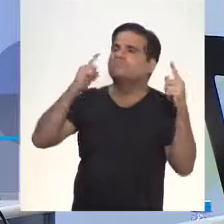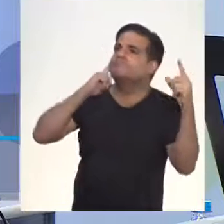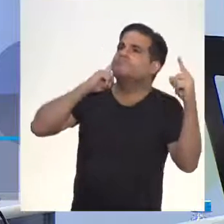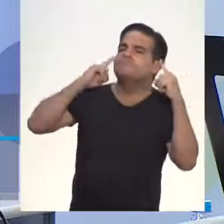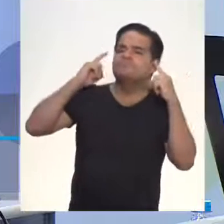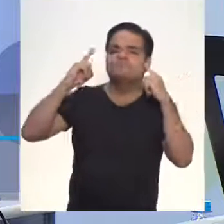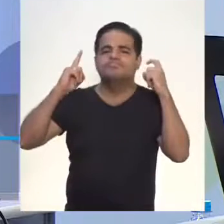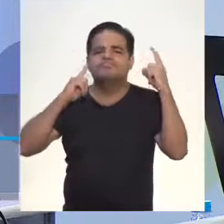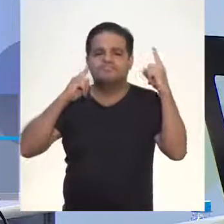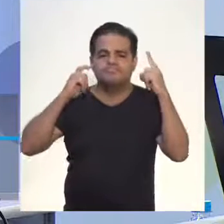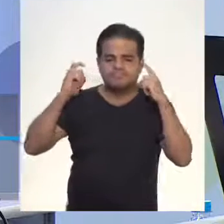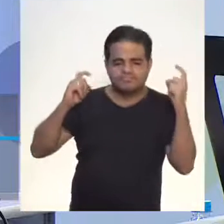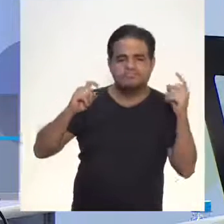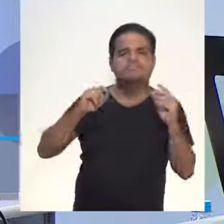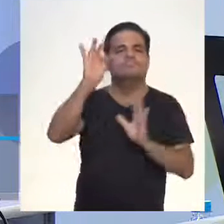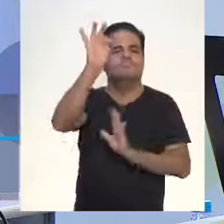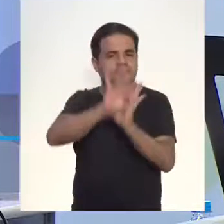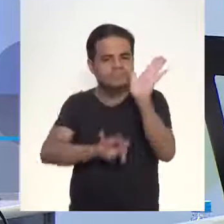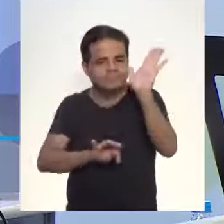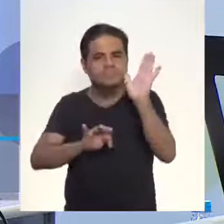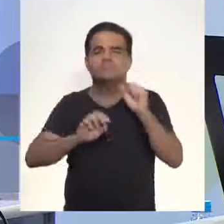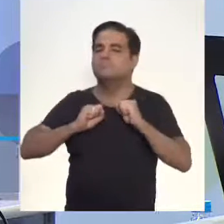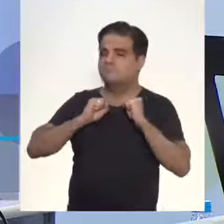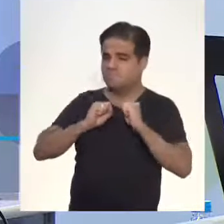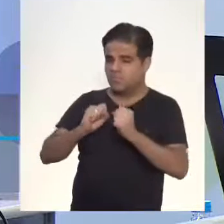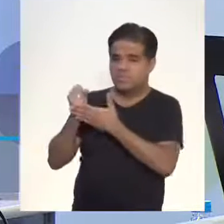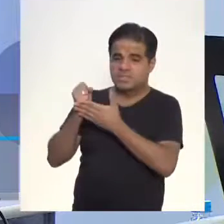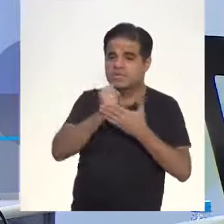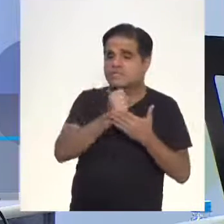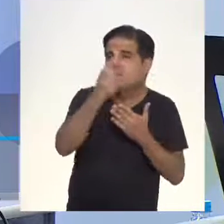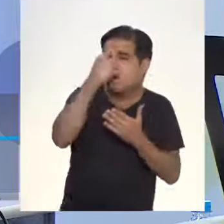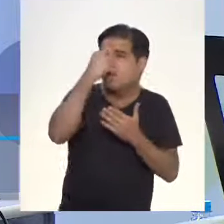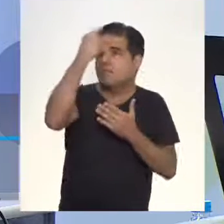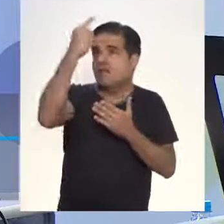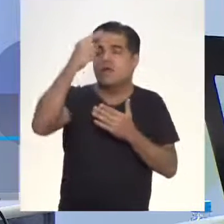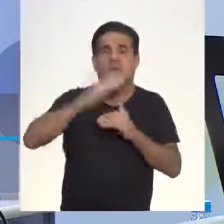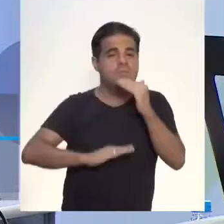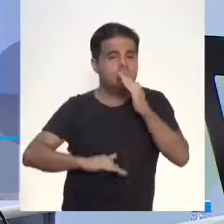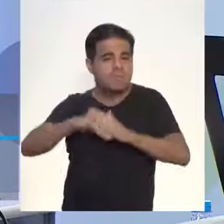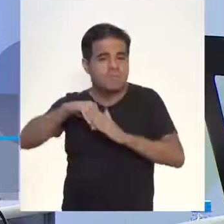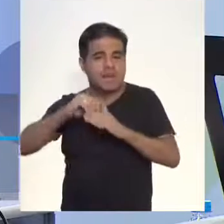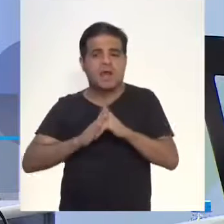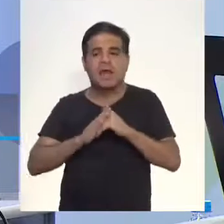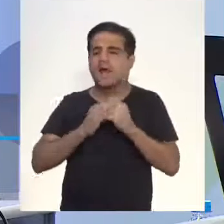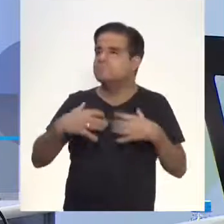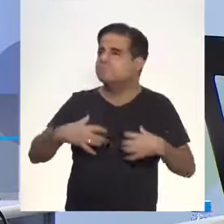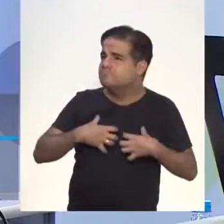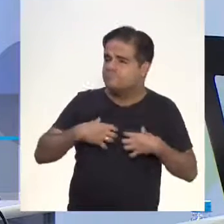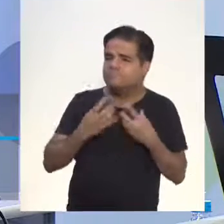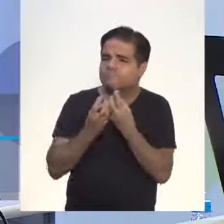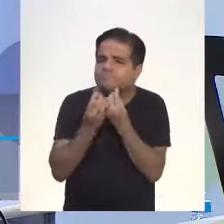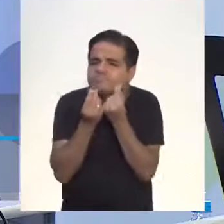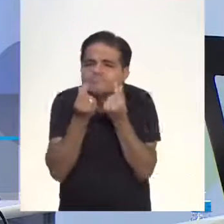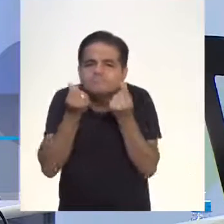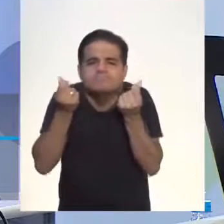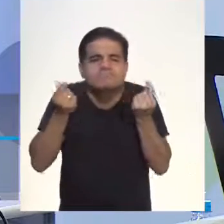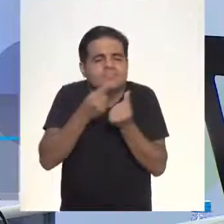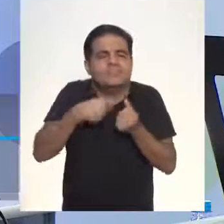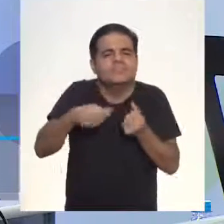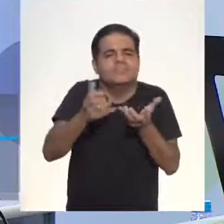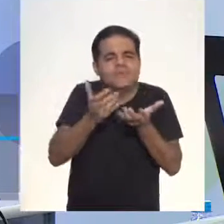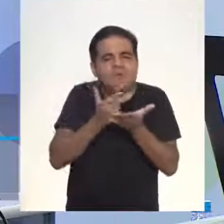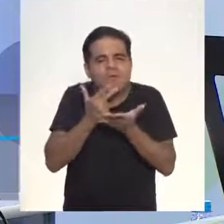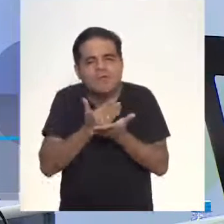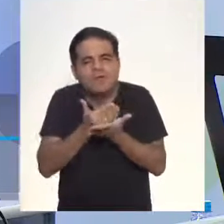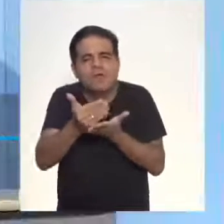som, né? Então o texto ele pode trazer também essa ideia, não uma ideia muito prática, mas uma ideia de sensação que é isso que a gente tinha começado a falar